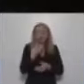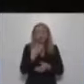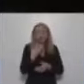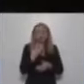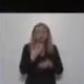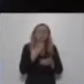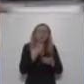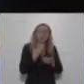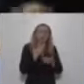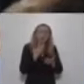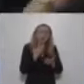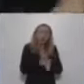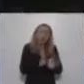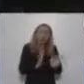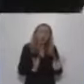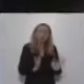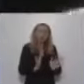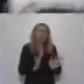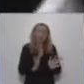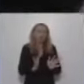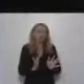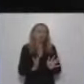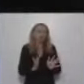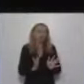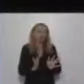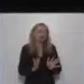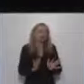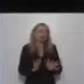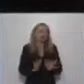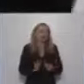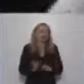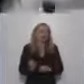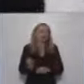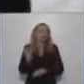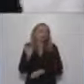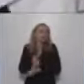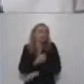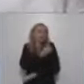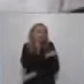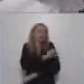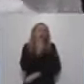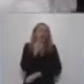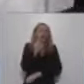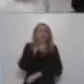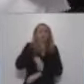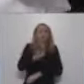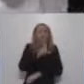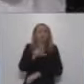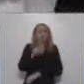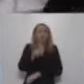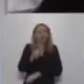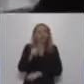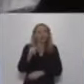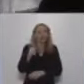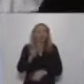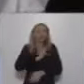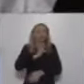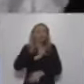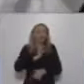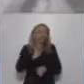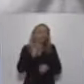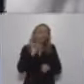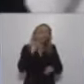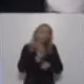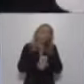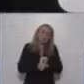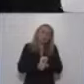RAS compulsório suma do estado do Rio de Janeiro. São 8 mil policiais presos no projeto falido da